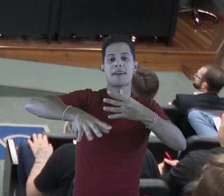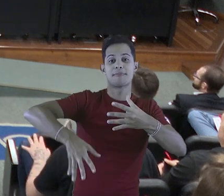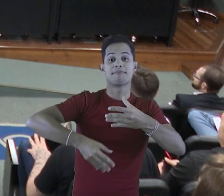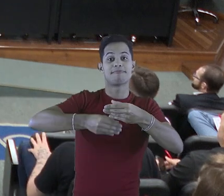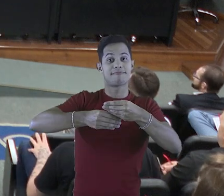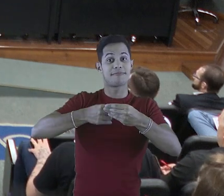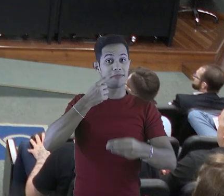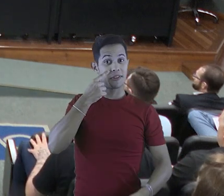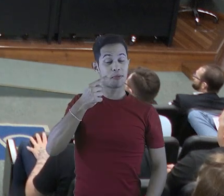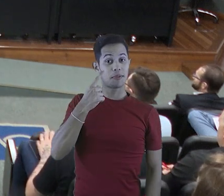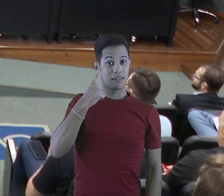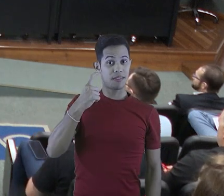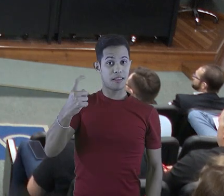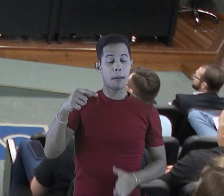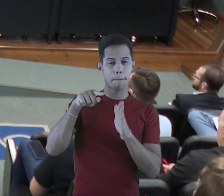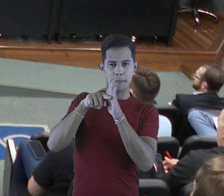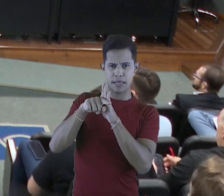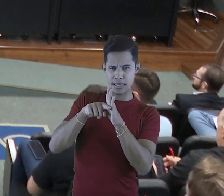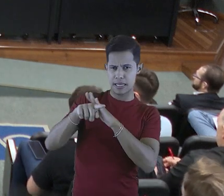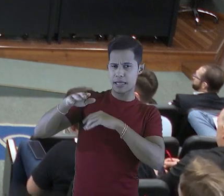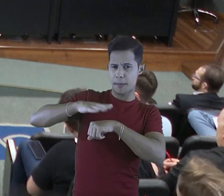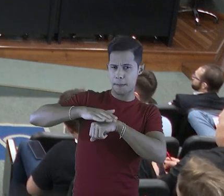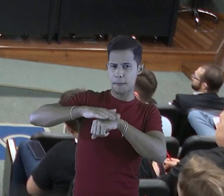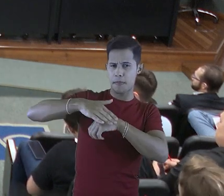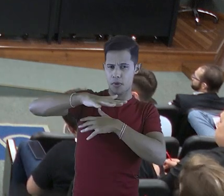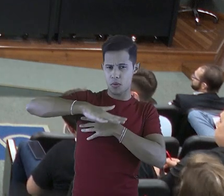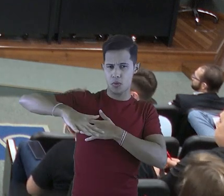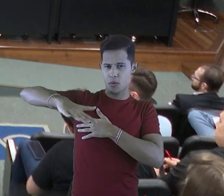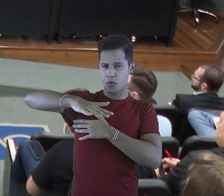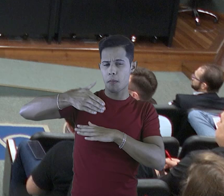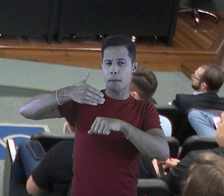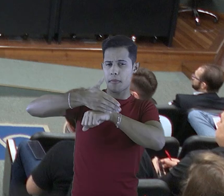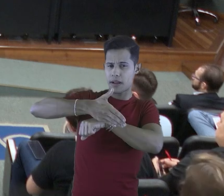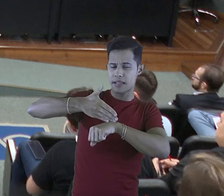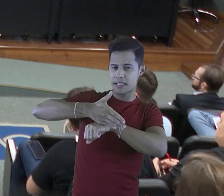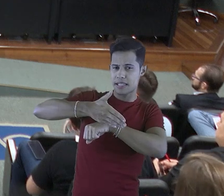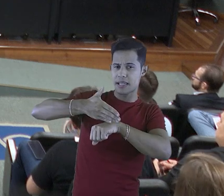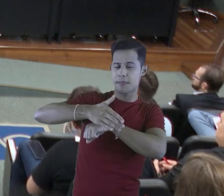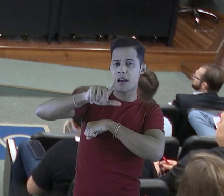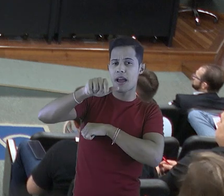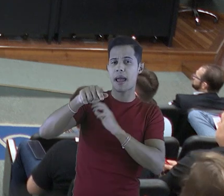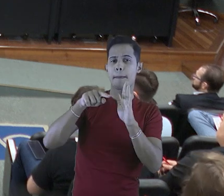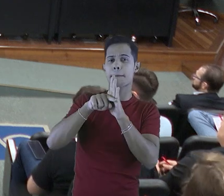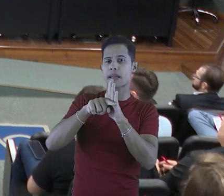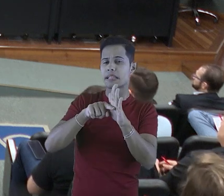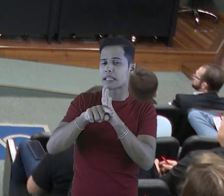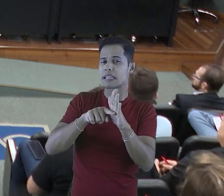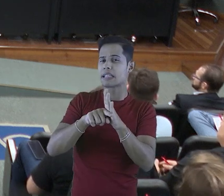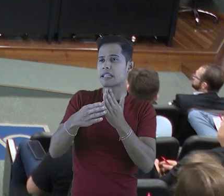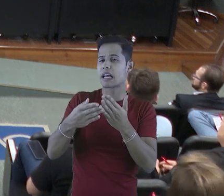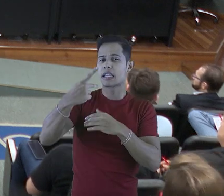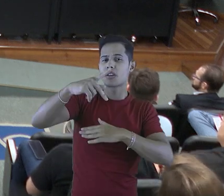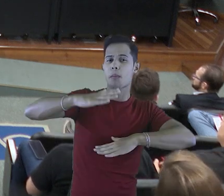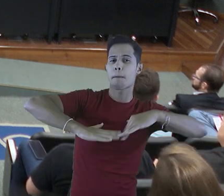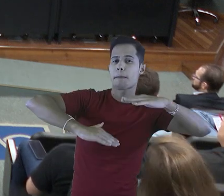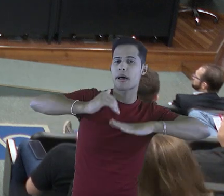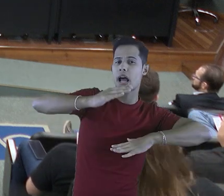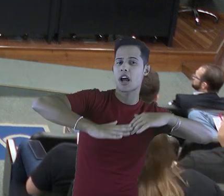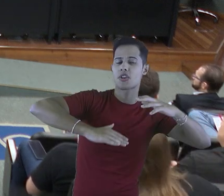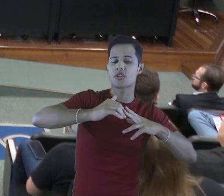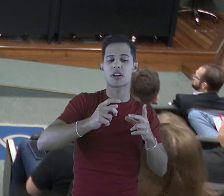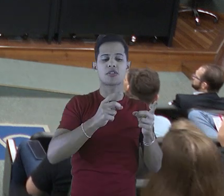isso. Nas pesquisas, por exemplo, que vocês participam, que são pesquisas de verificação das tuas práticas